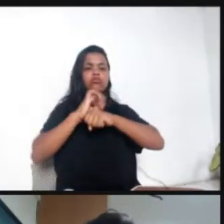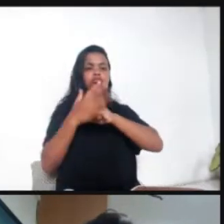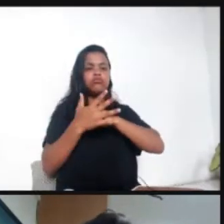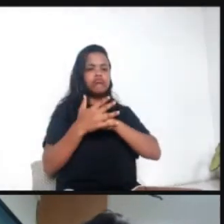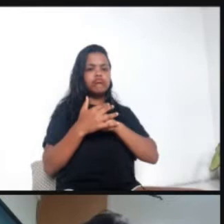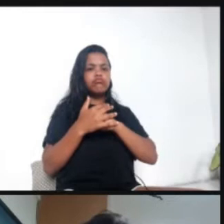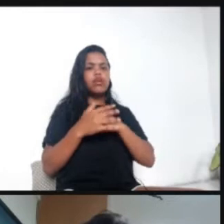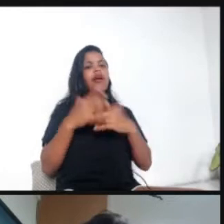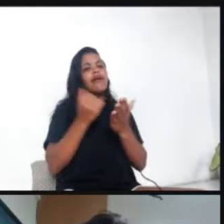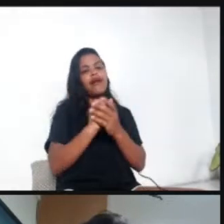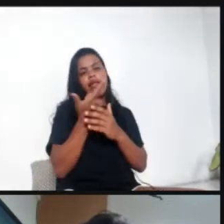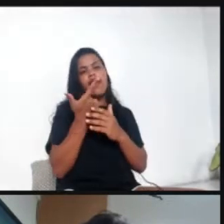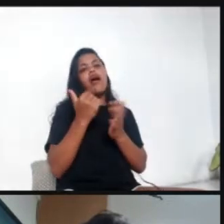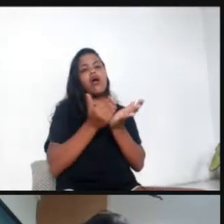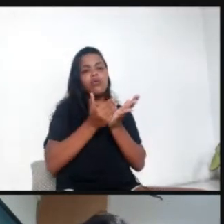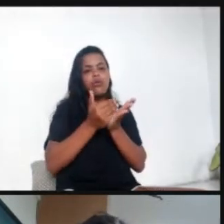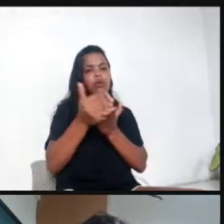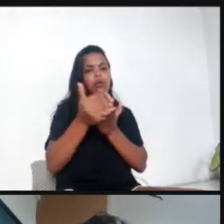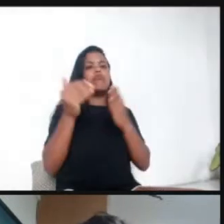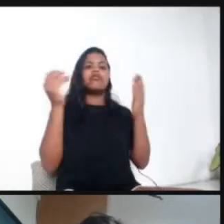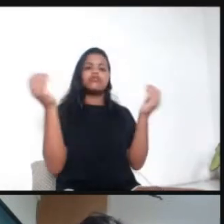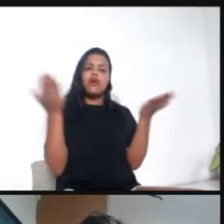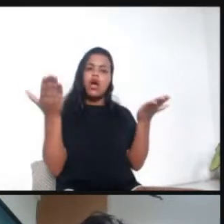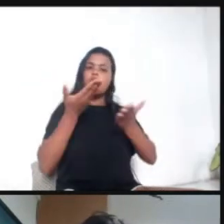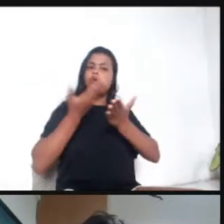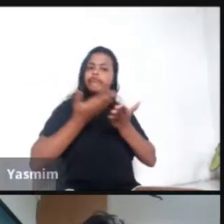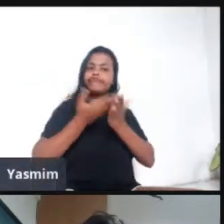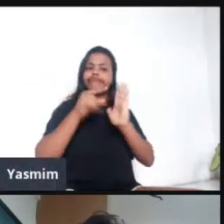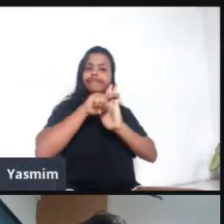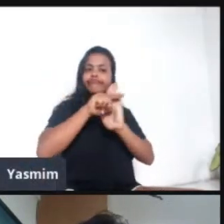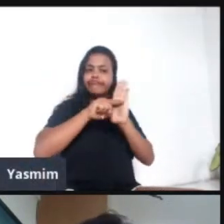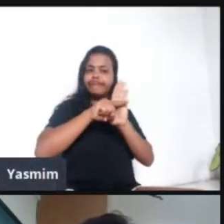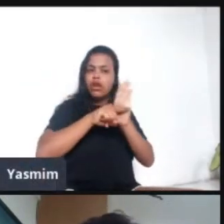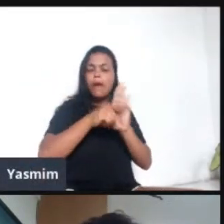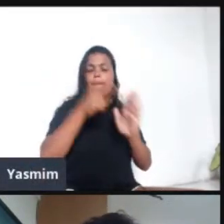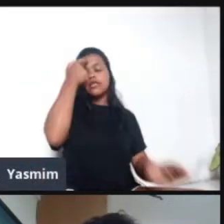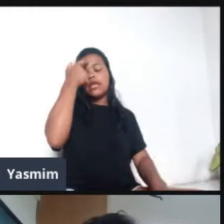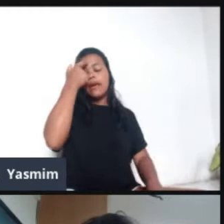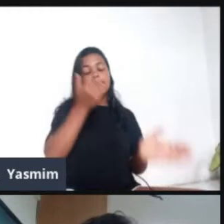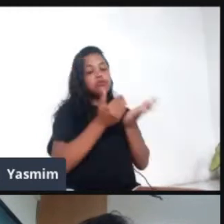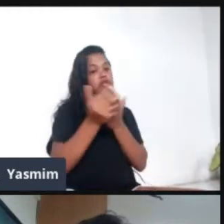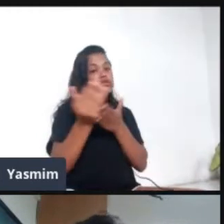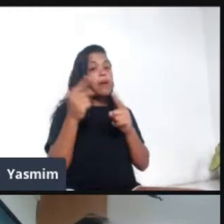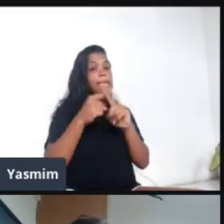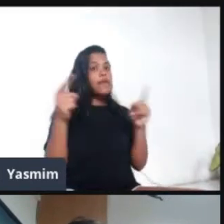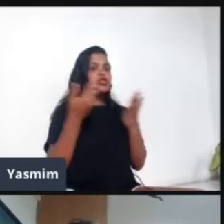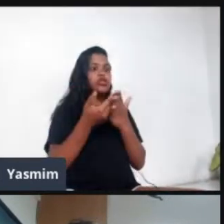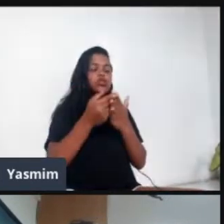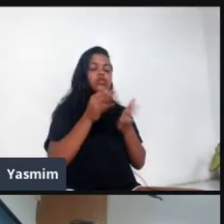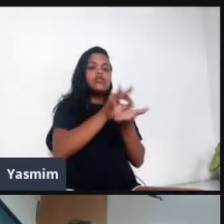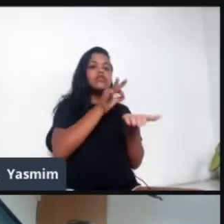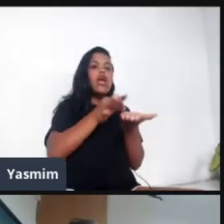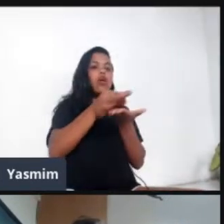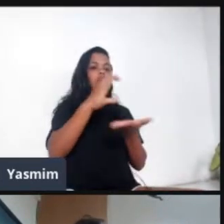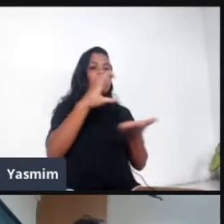claro que a gente pode trazer um pensamento inicial, mas é um estudo que você trabalha com células. Quando você